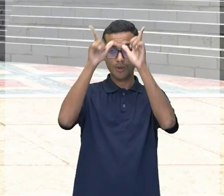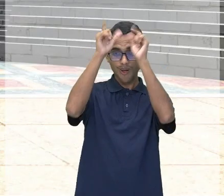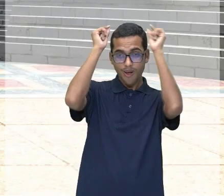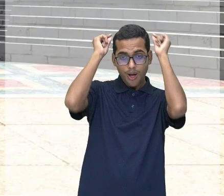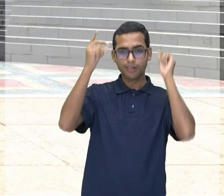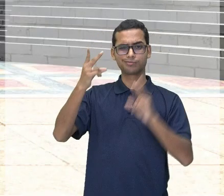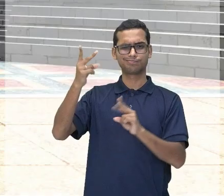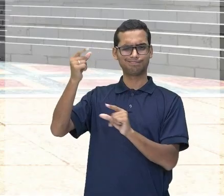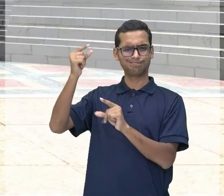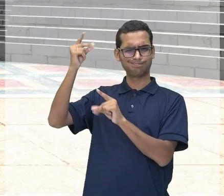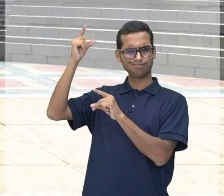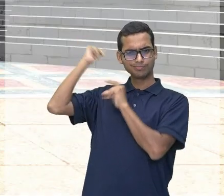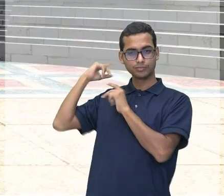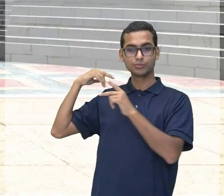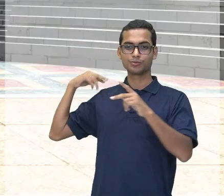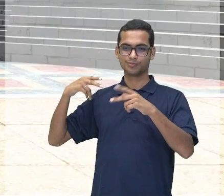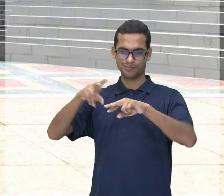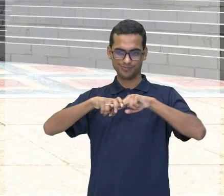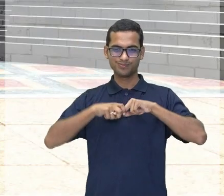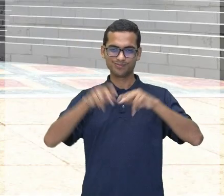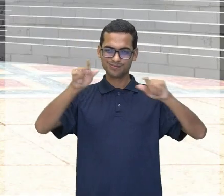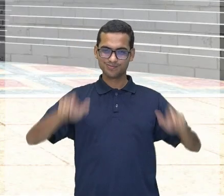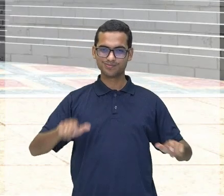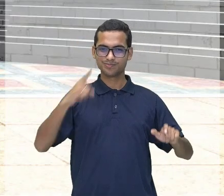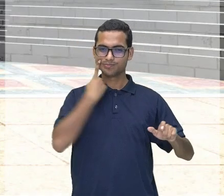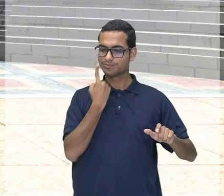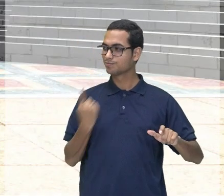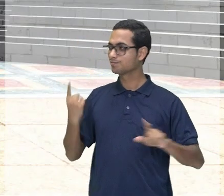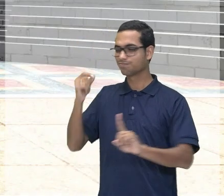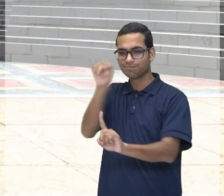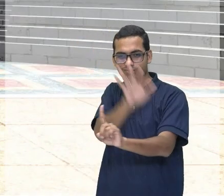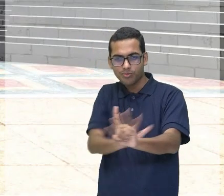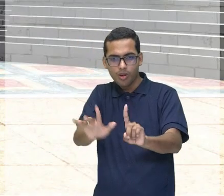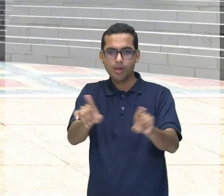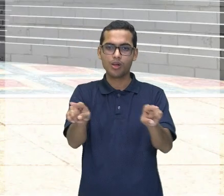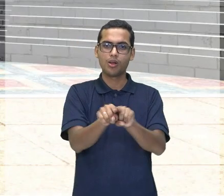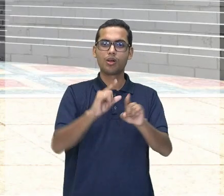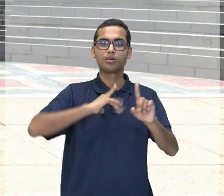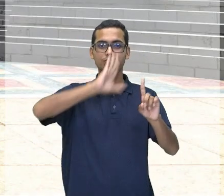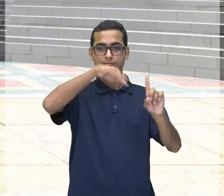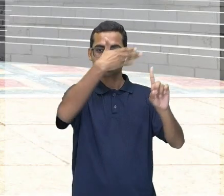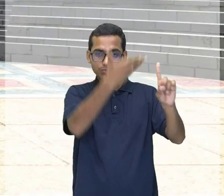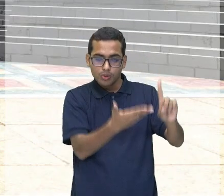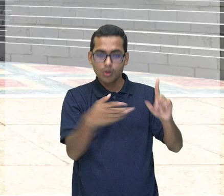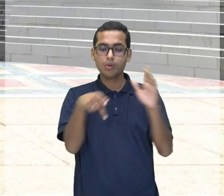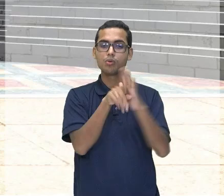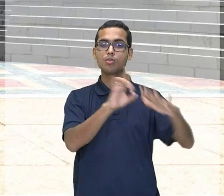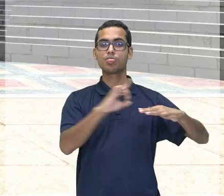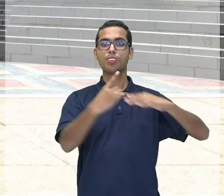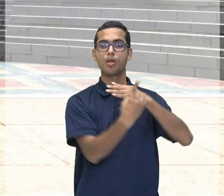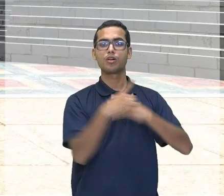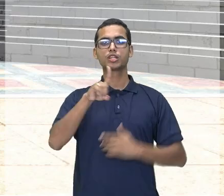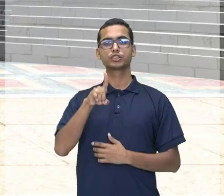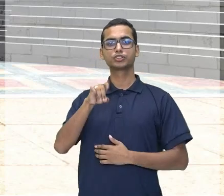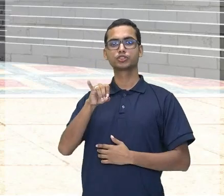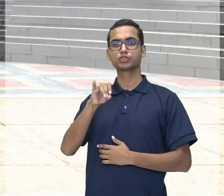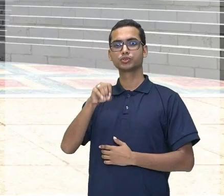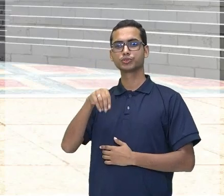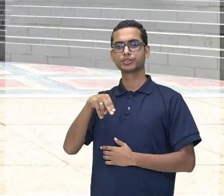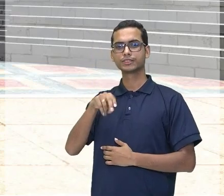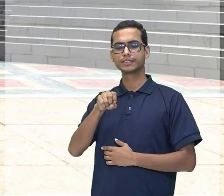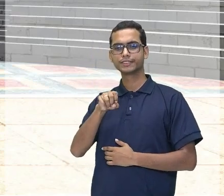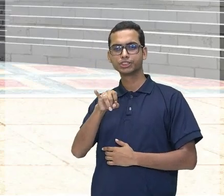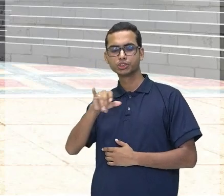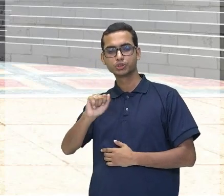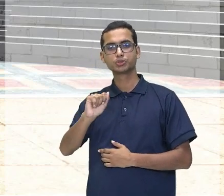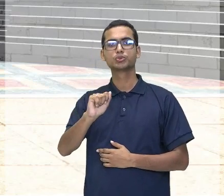isso nós estamos aqui. Ligam-se aí as festas religiosas em homenagem ao deus Dionísio ou Baco, né, também conhecido como